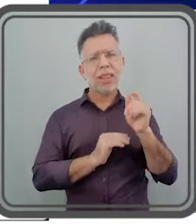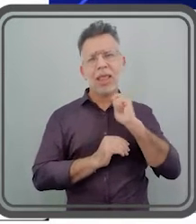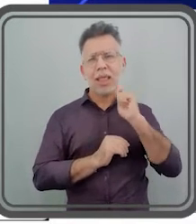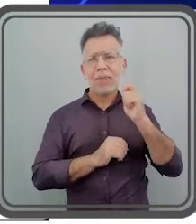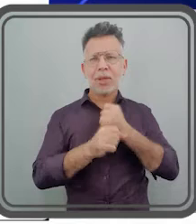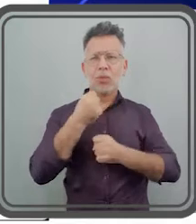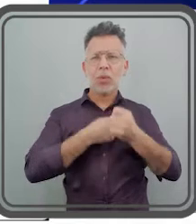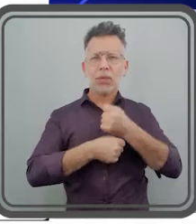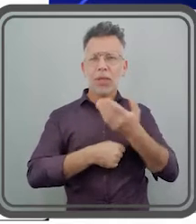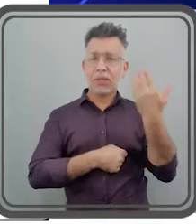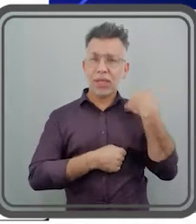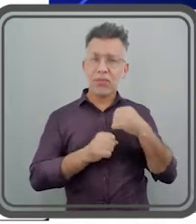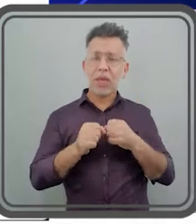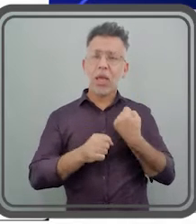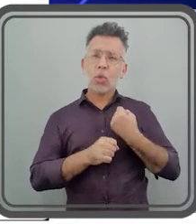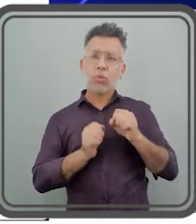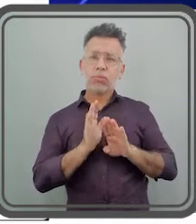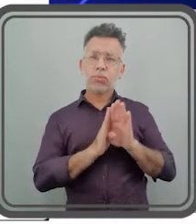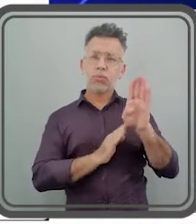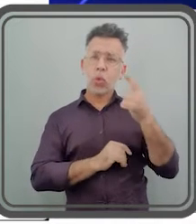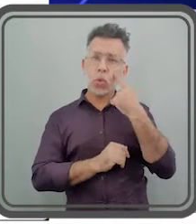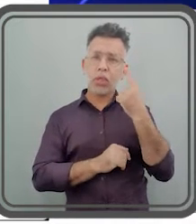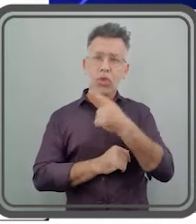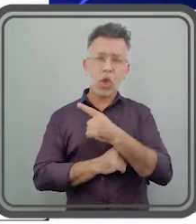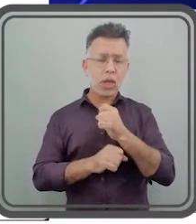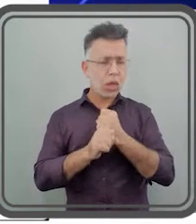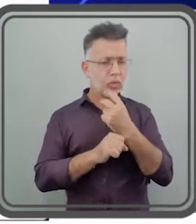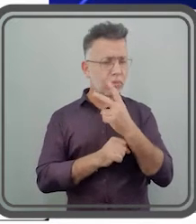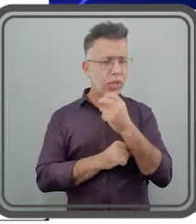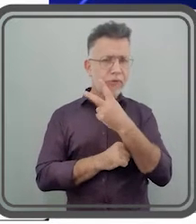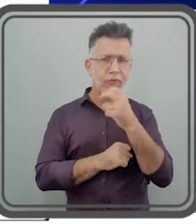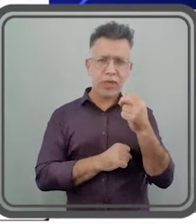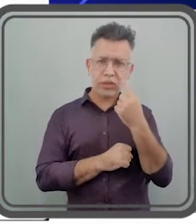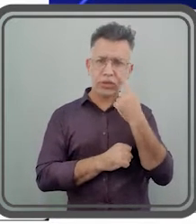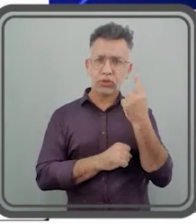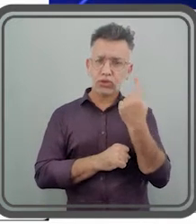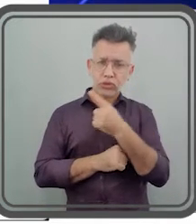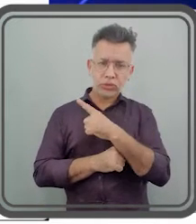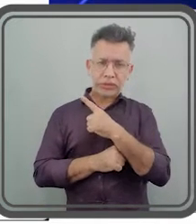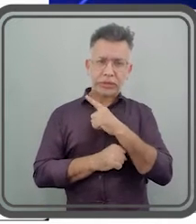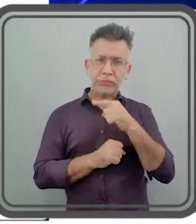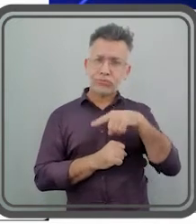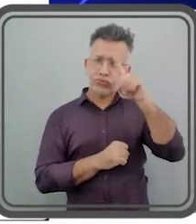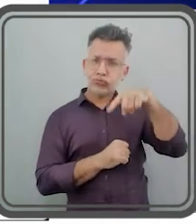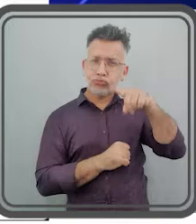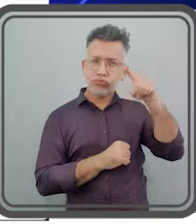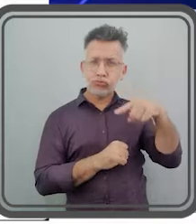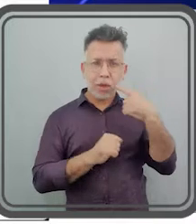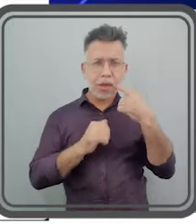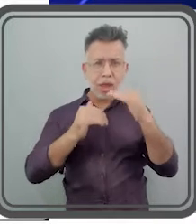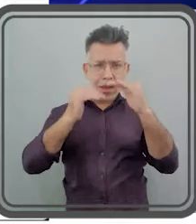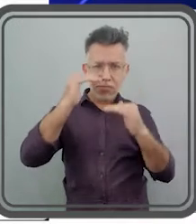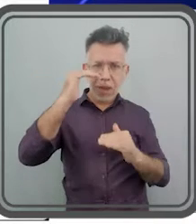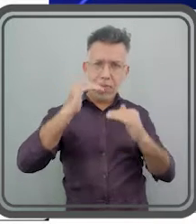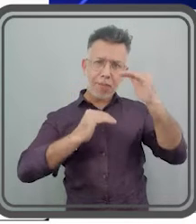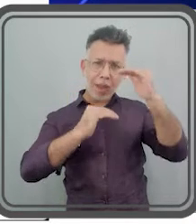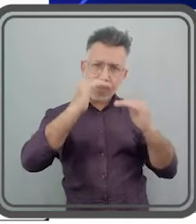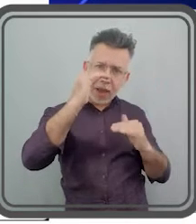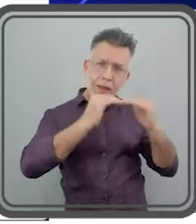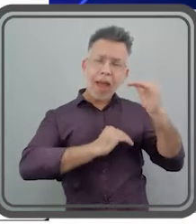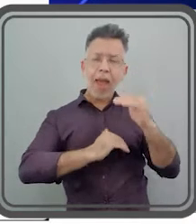Abril do ano passado e esses números crescentes quando a gente olha o ano de bebê 20 e ali onde tem três Picos e Quedas do gráfico